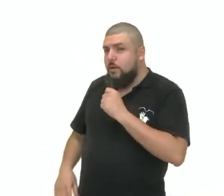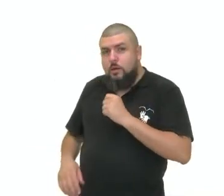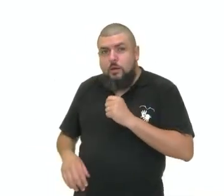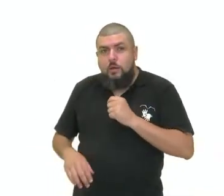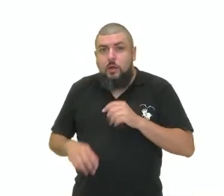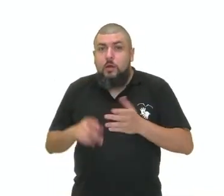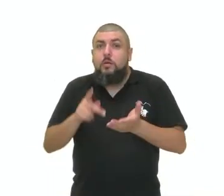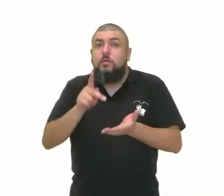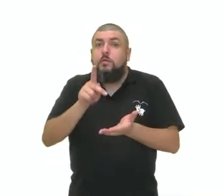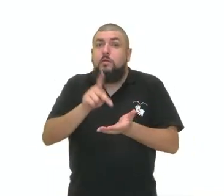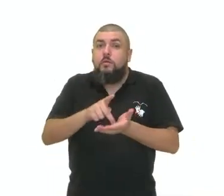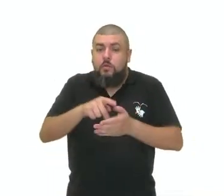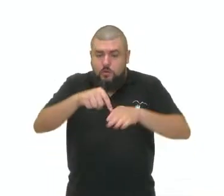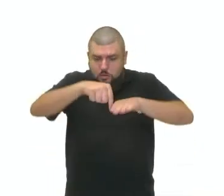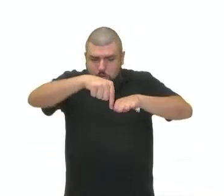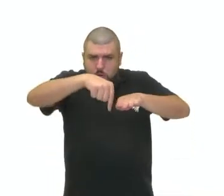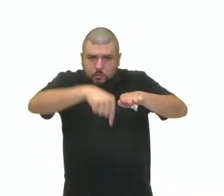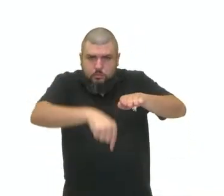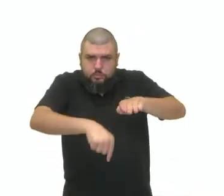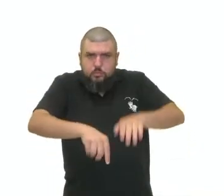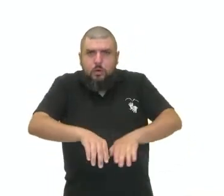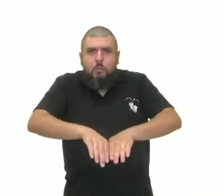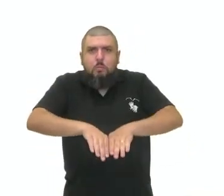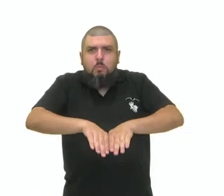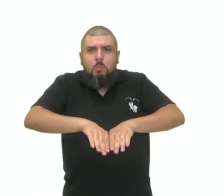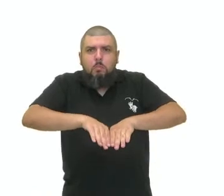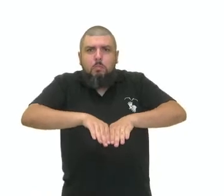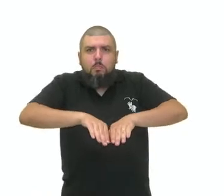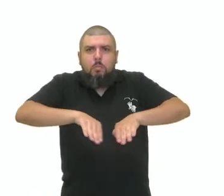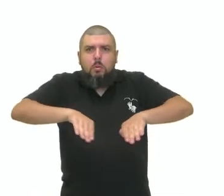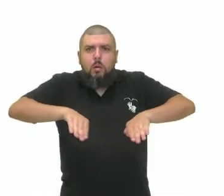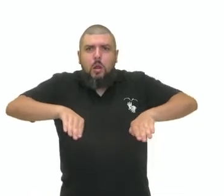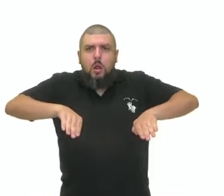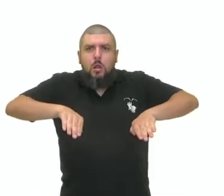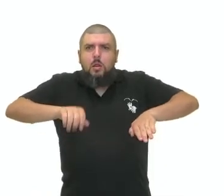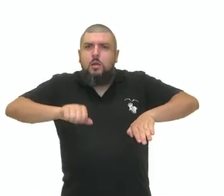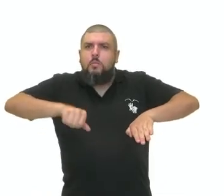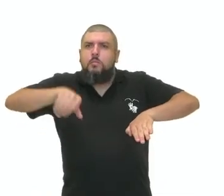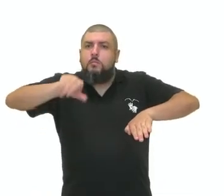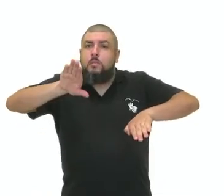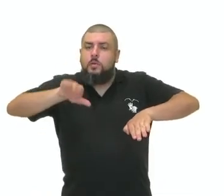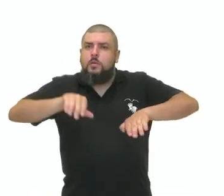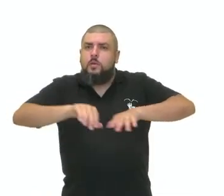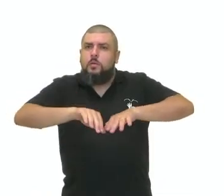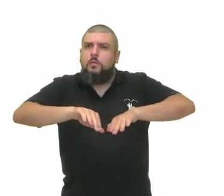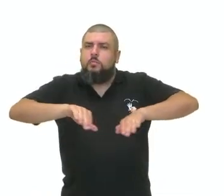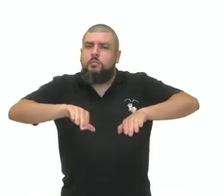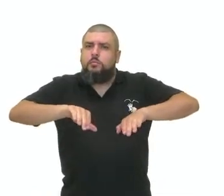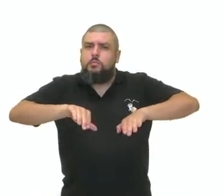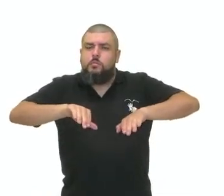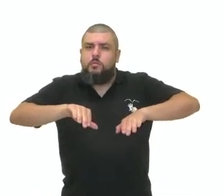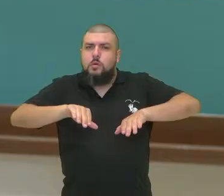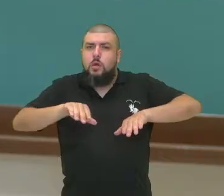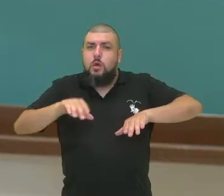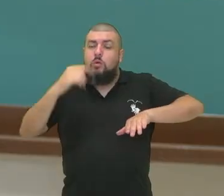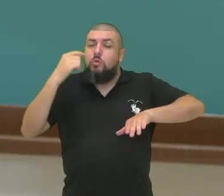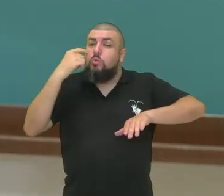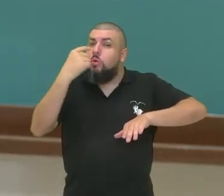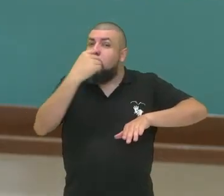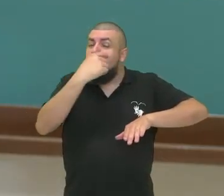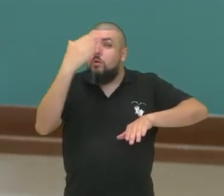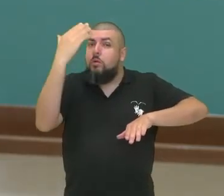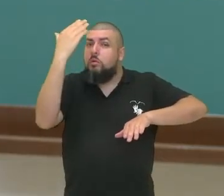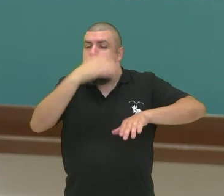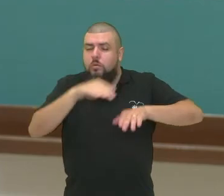Então, as rochas estão se separando, ou seja, uma placa tectônica está se separando da outra nesta região. Então, essa manchete de jornal diz o seguinte,